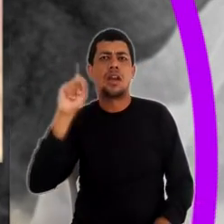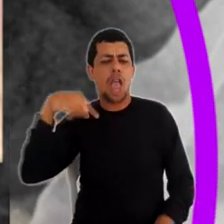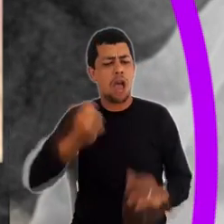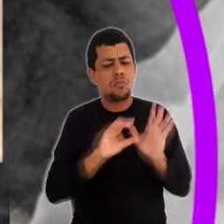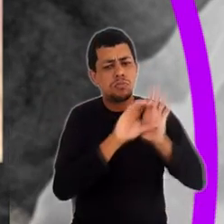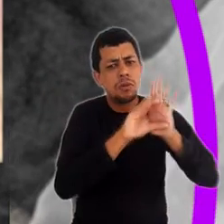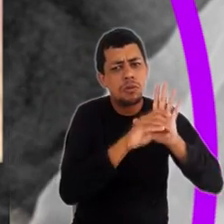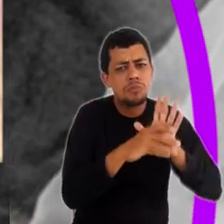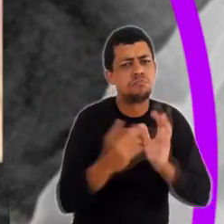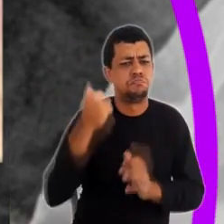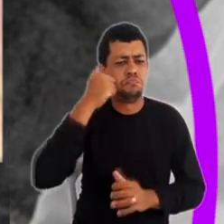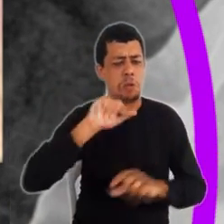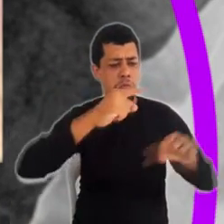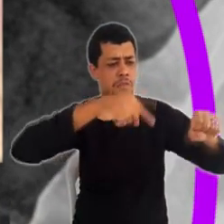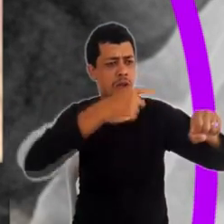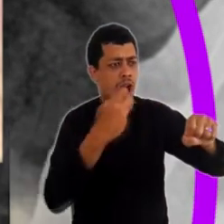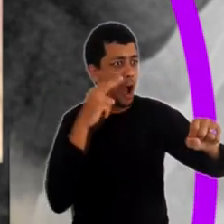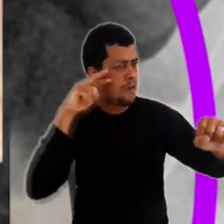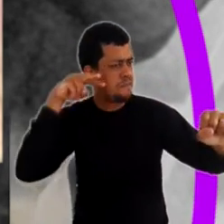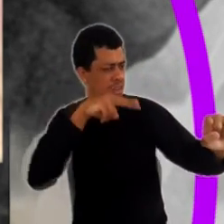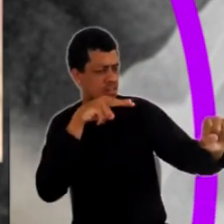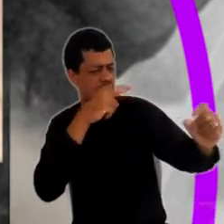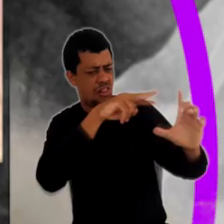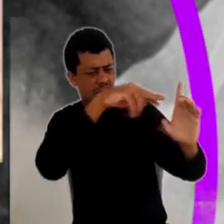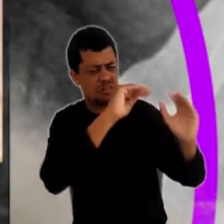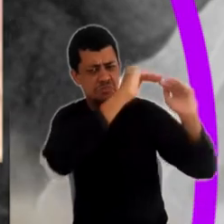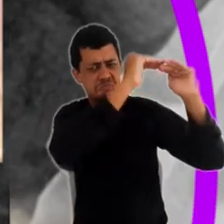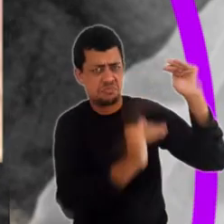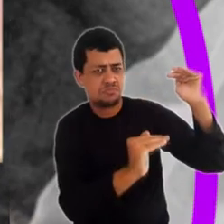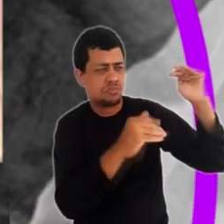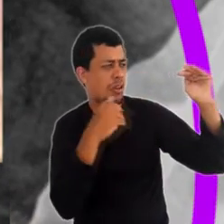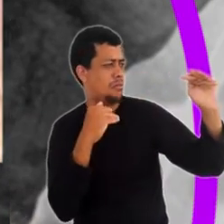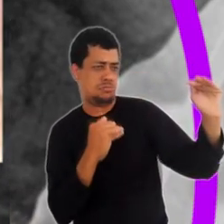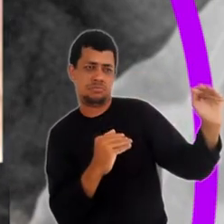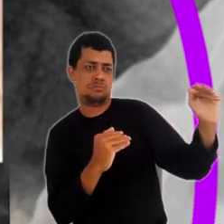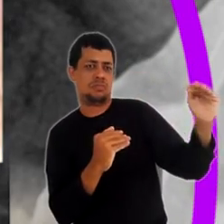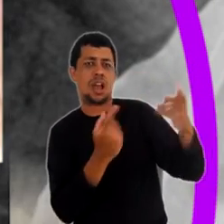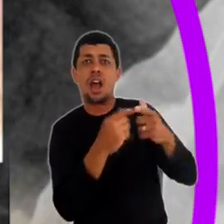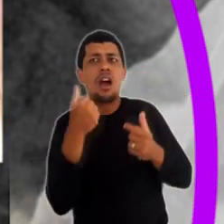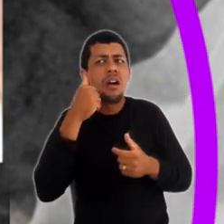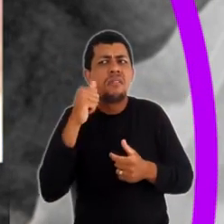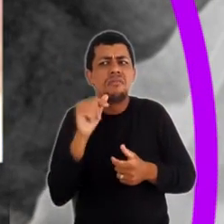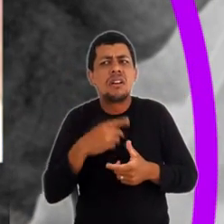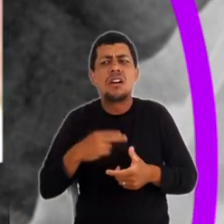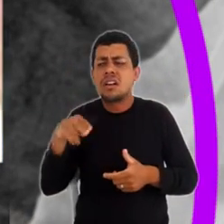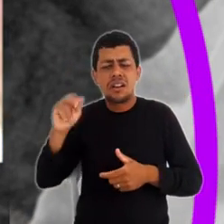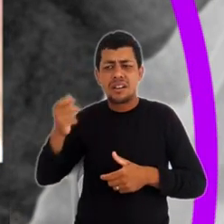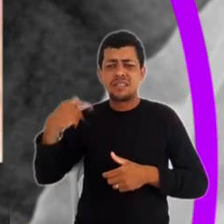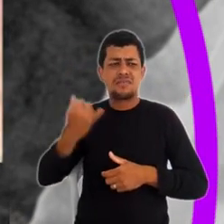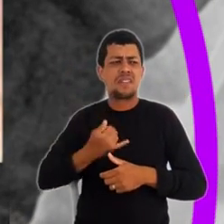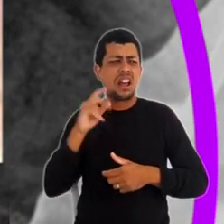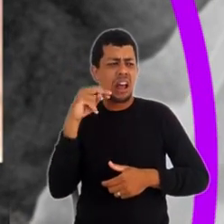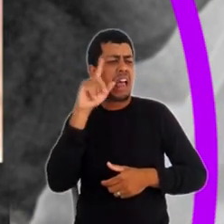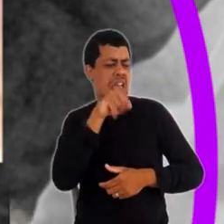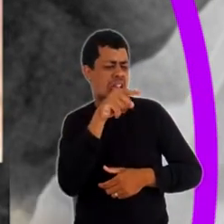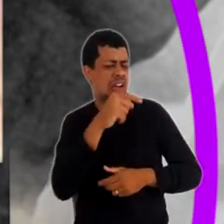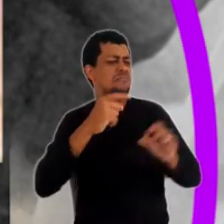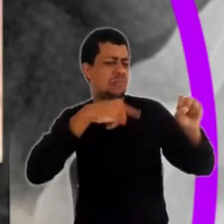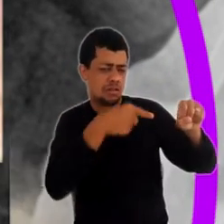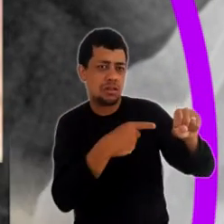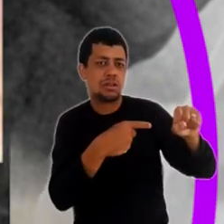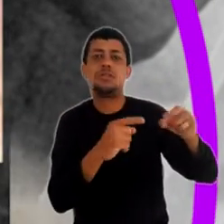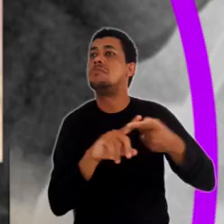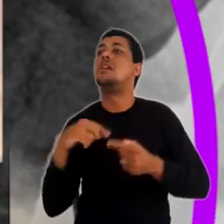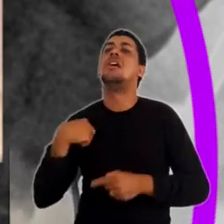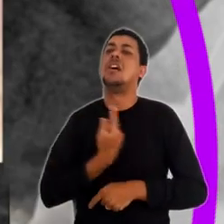de mulheres loucas que são vistas como subversivas. Que mulher que nunca foi taxada de louca, né? Então a